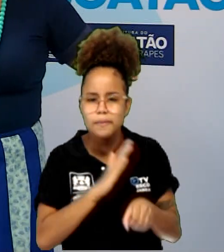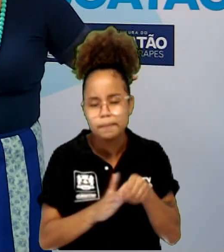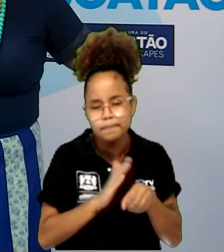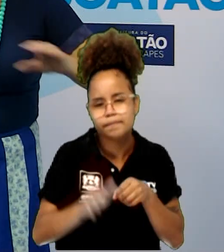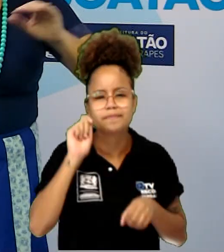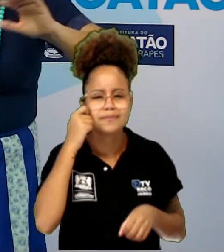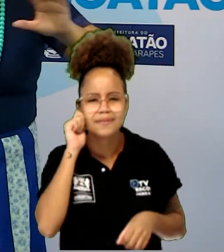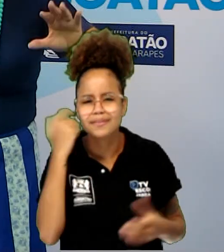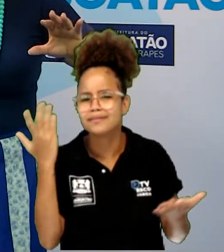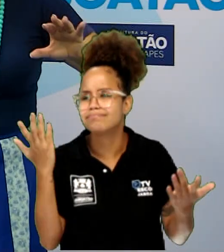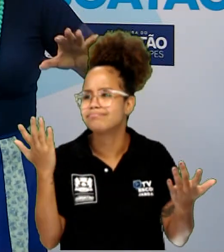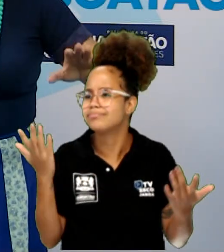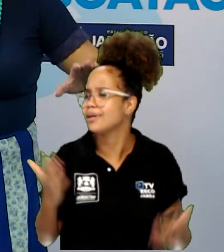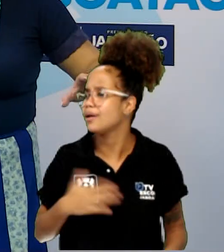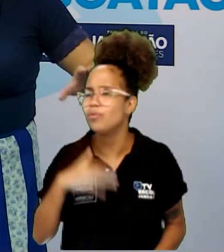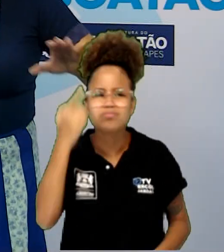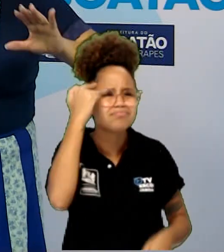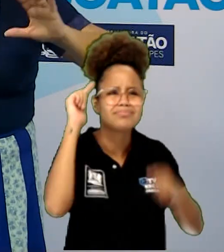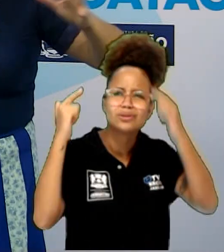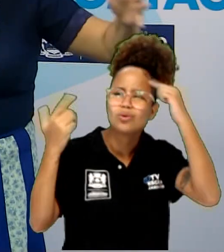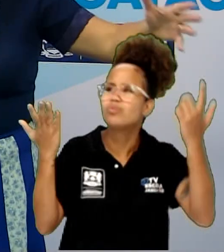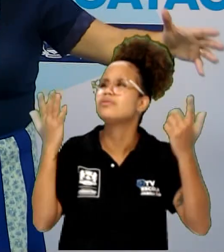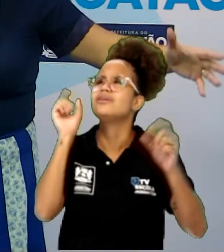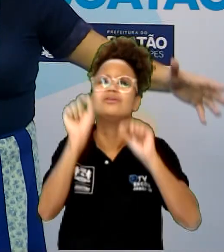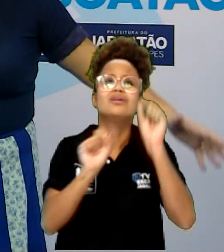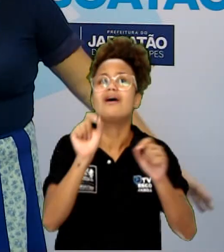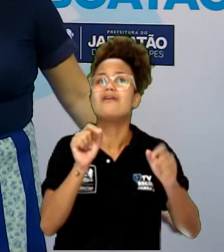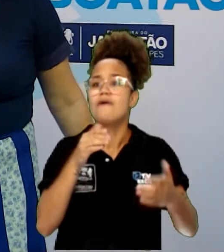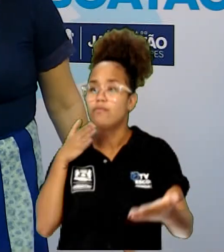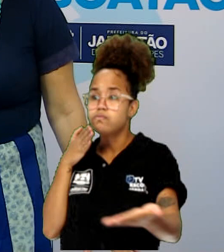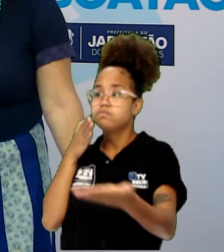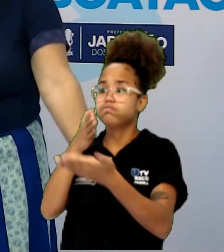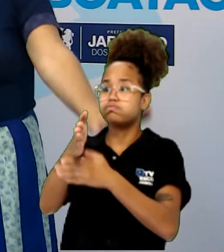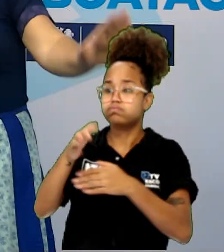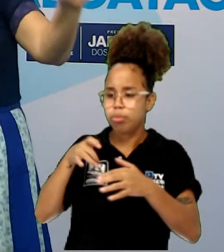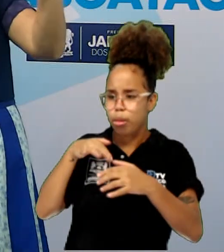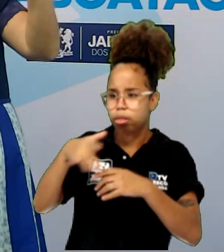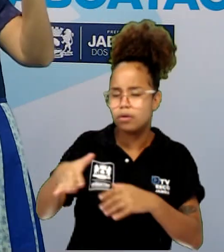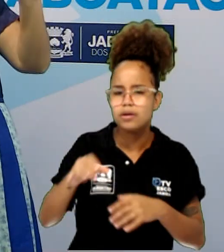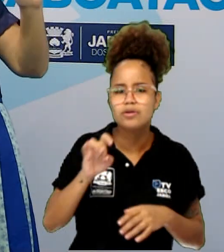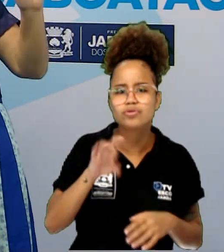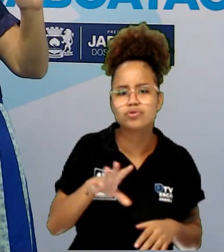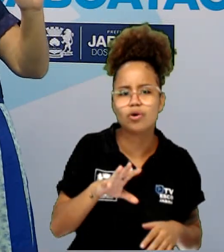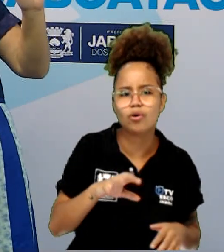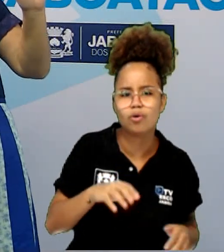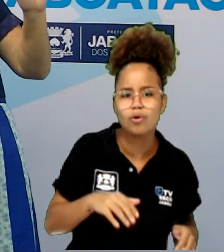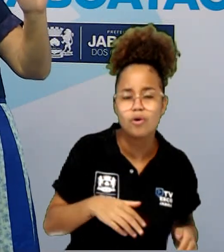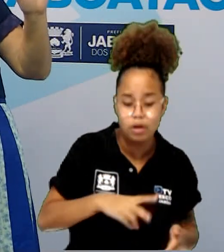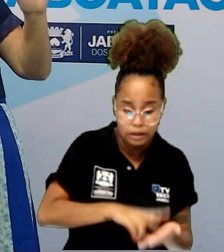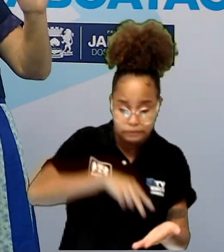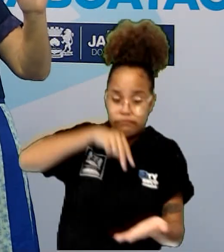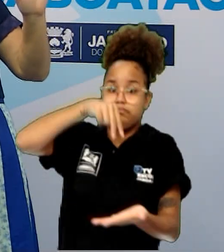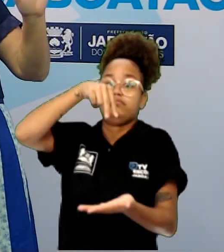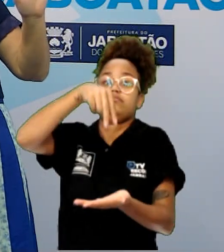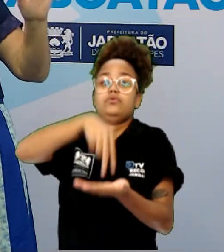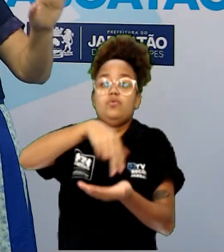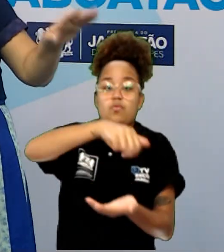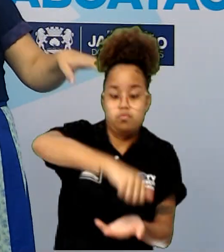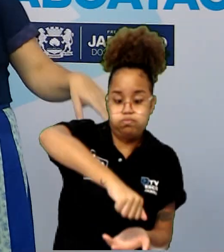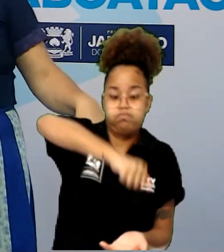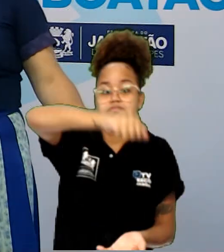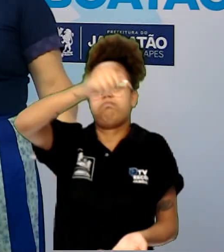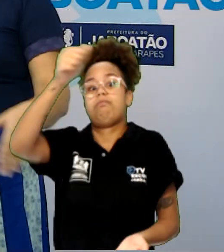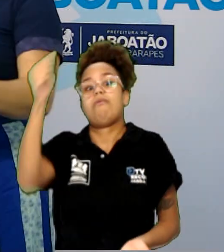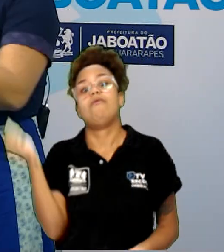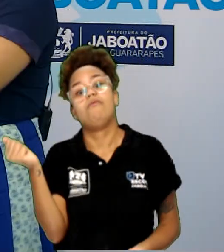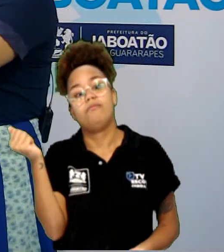não teve outra alternativa. Quando ela viu que estava vindo tudo para cima dela, só teve tempo de levantar a tampa do